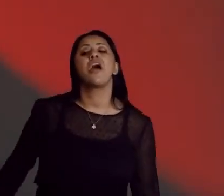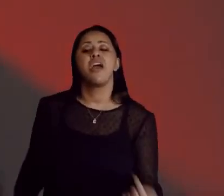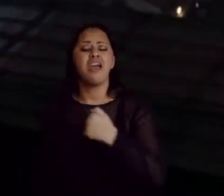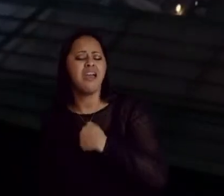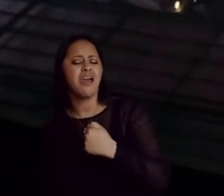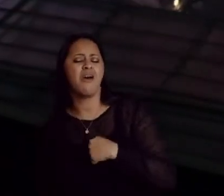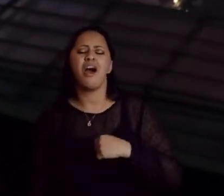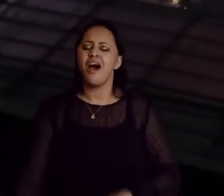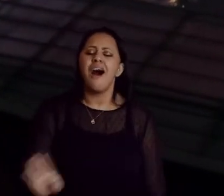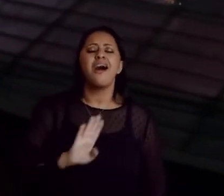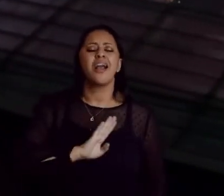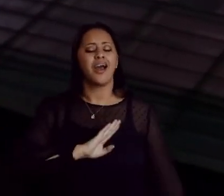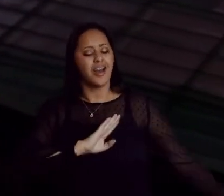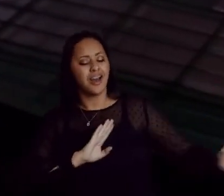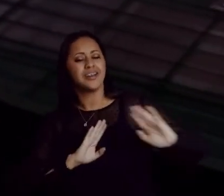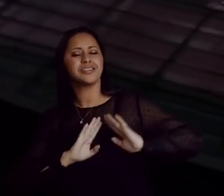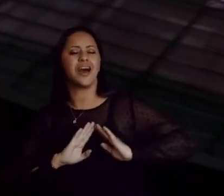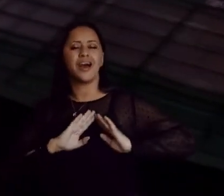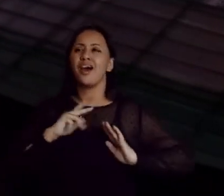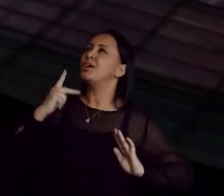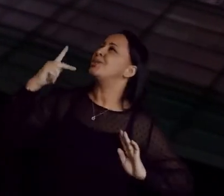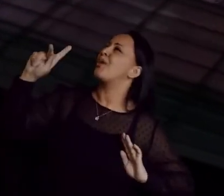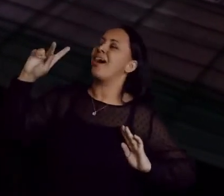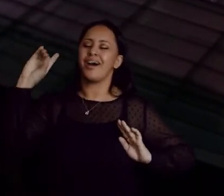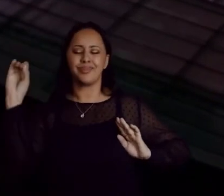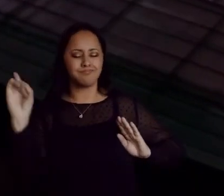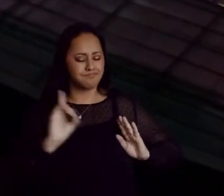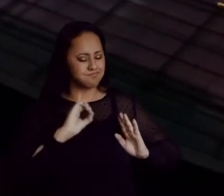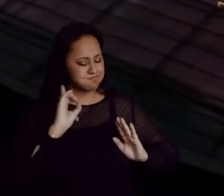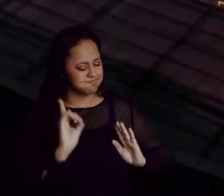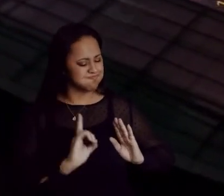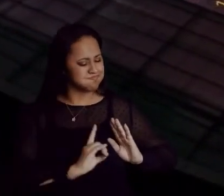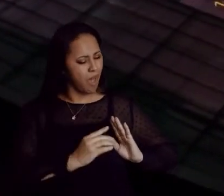eu sou tua casa, tua